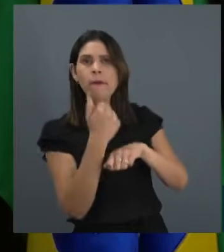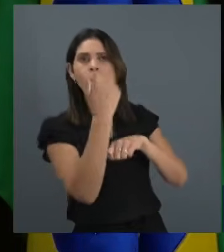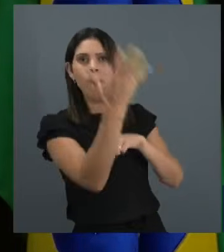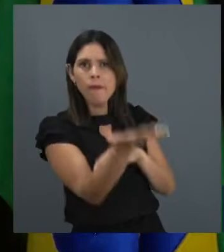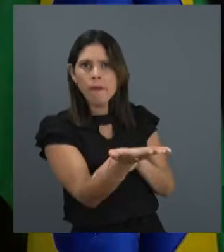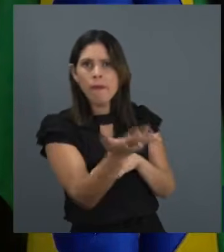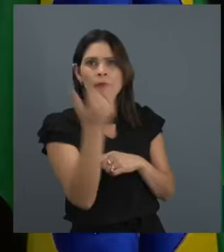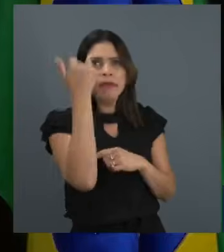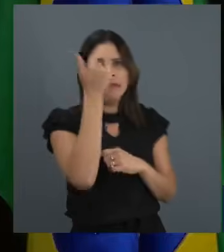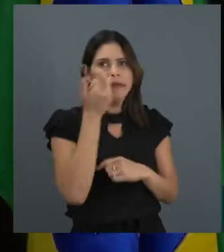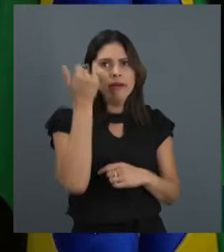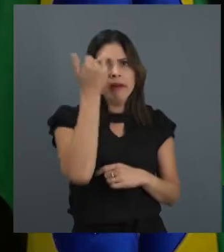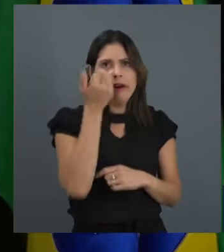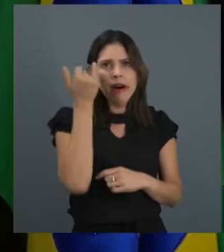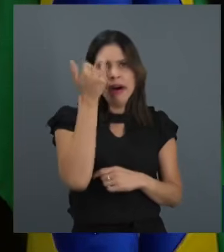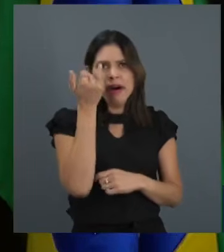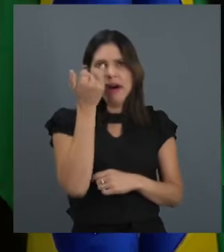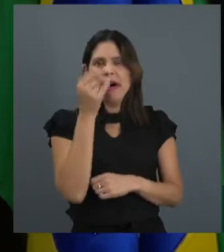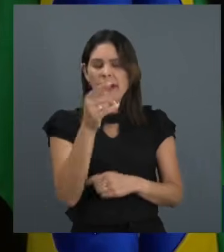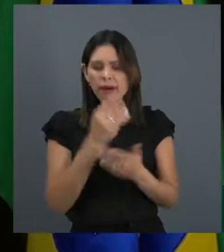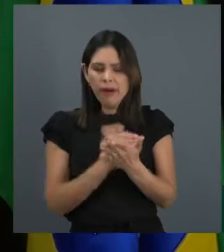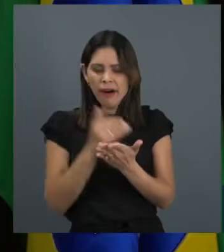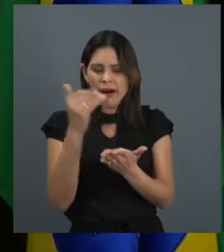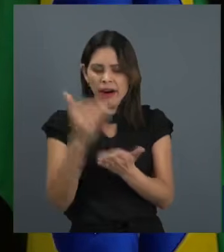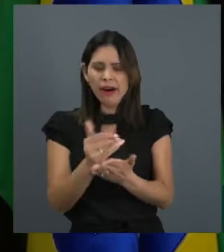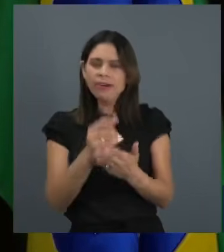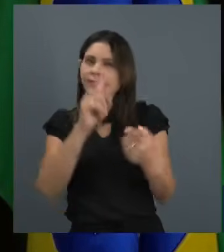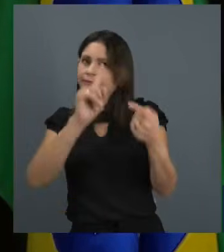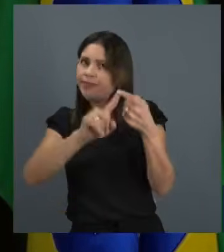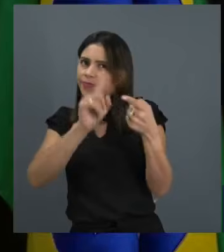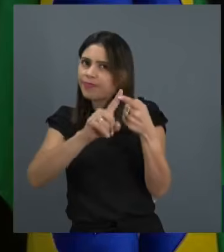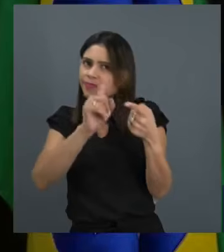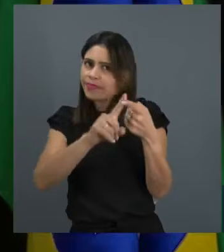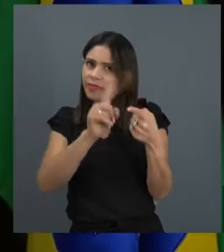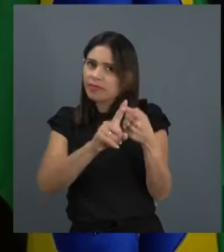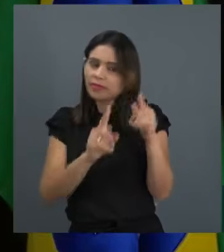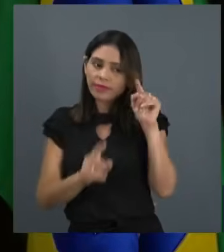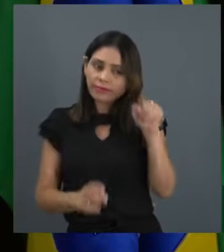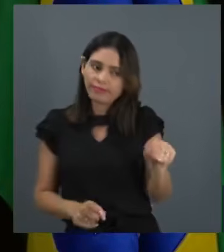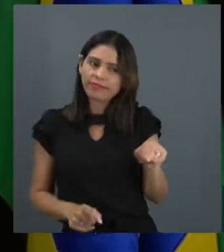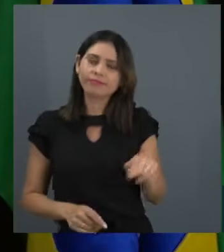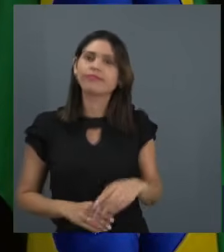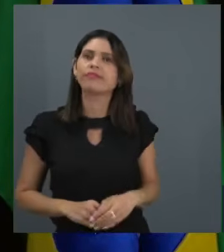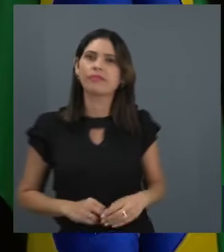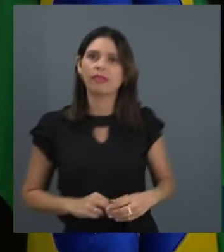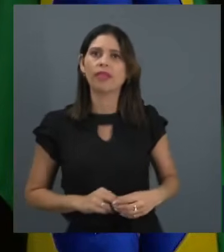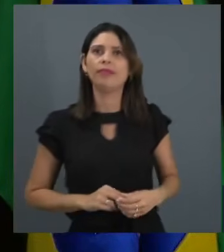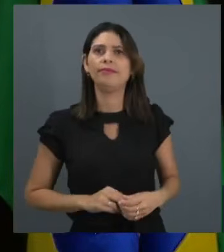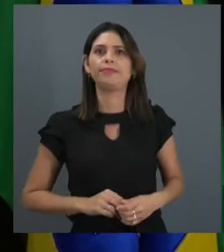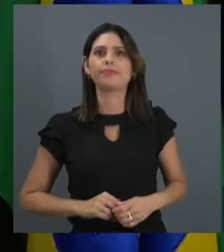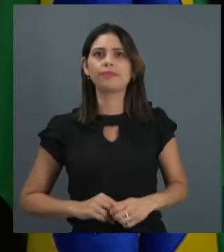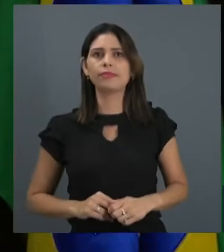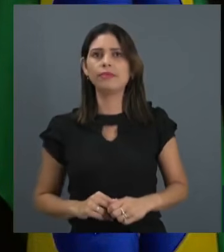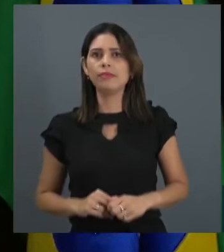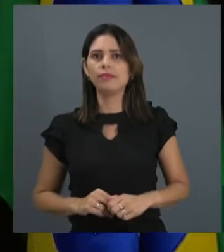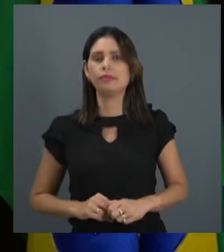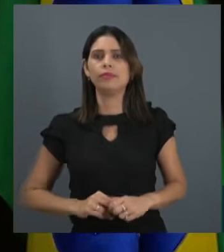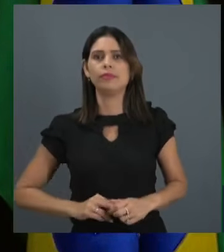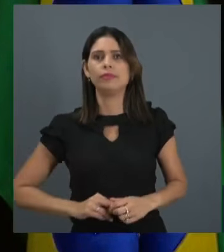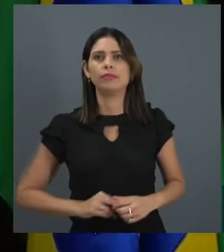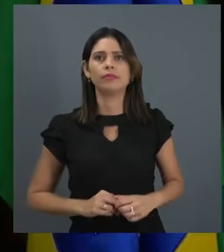Itália. E aí já começou a vingança em cima dele também, tentando caçar o rapaz.